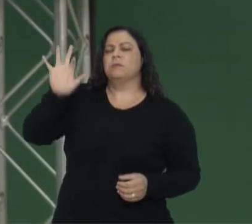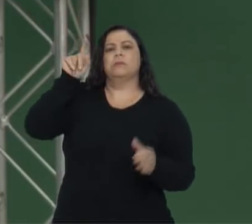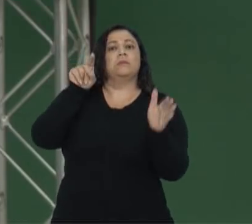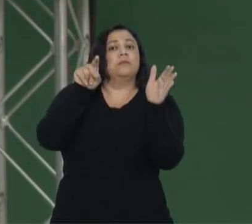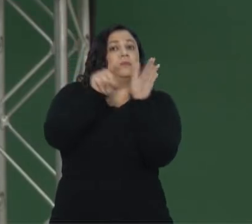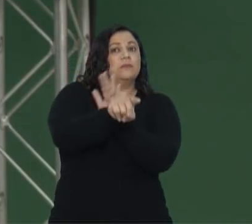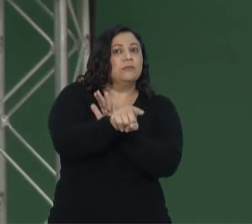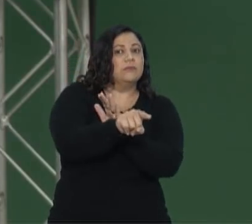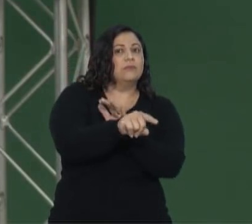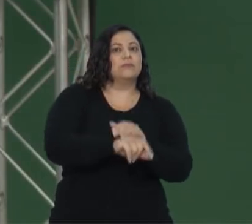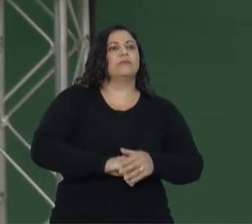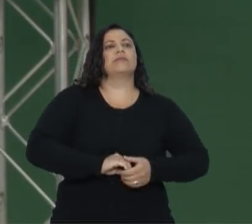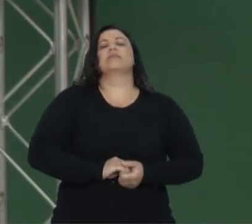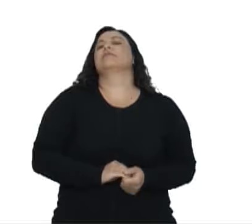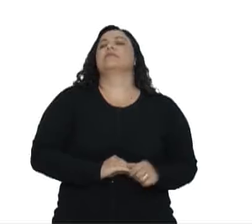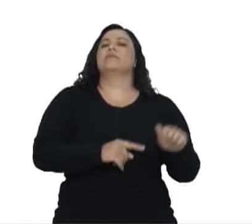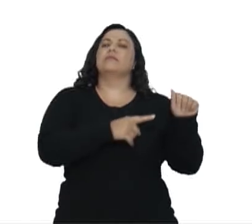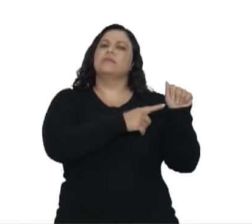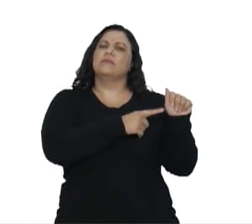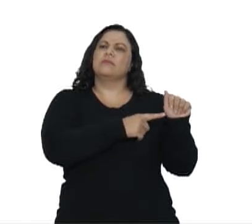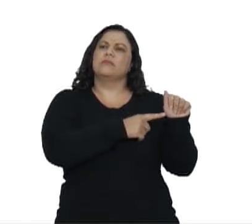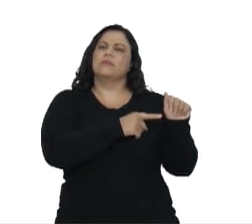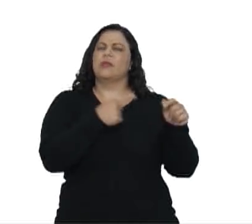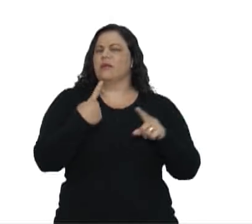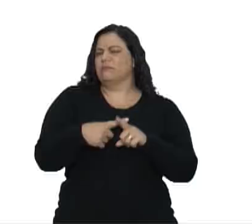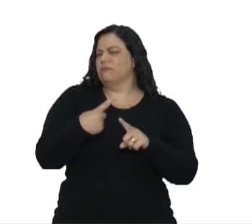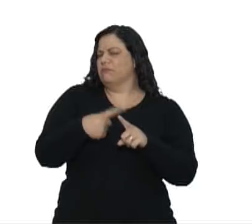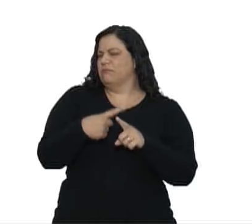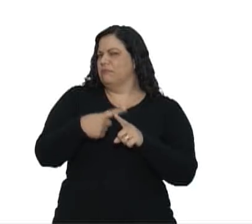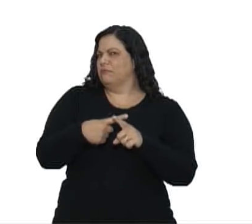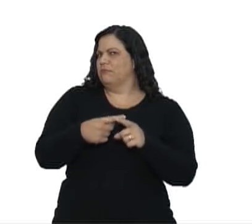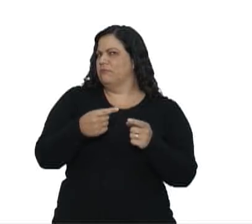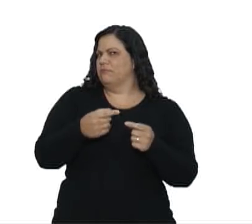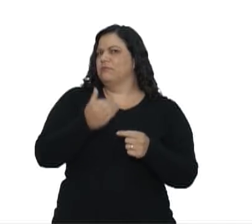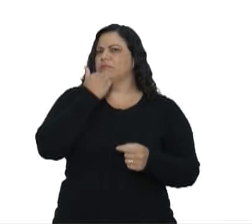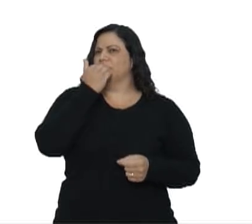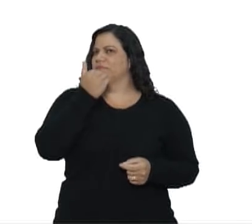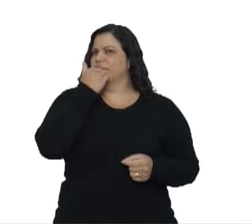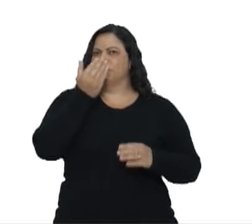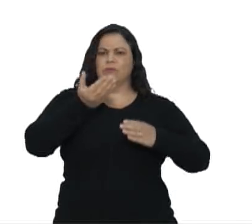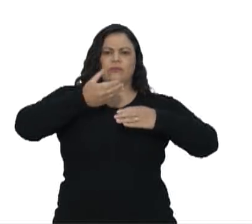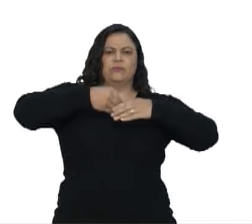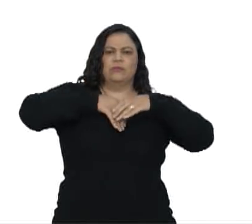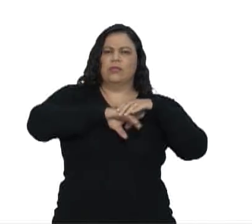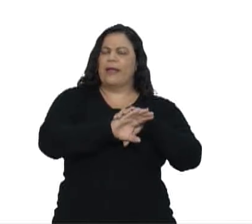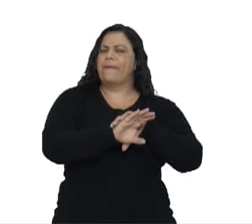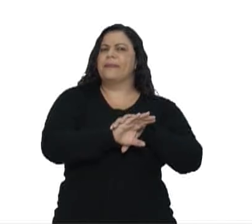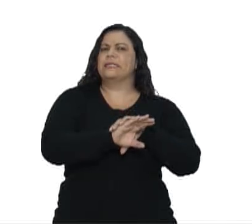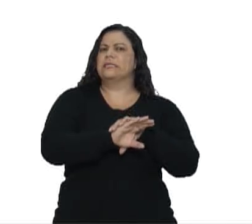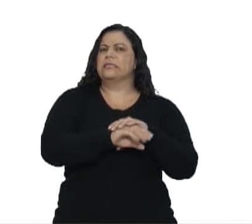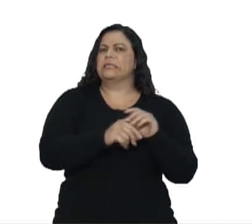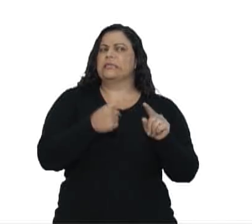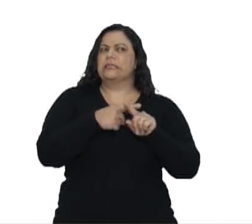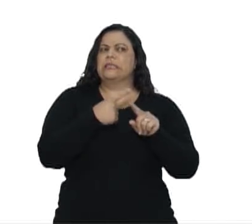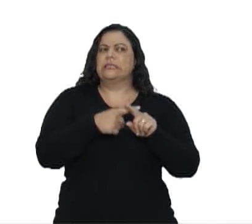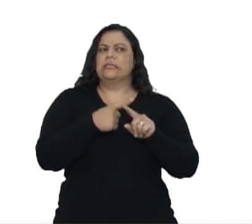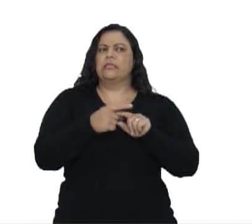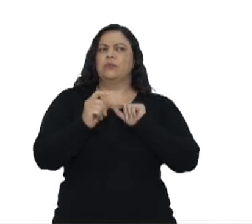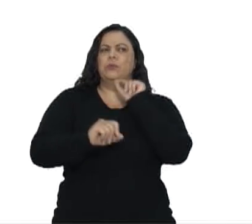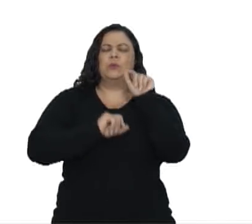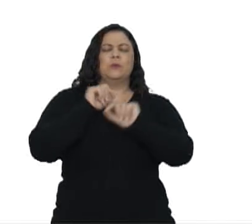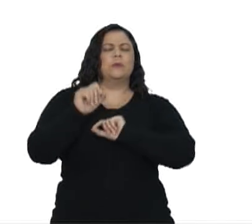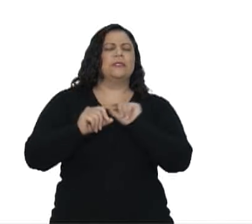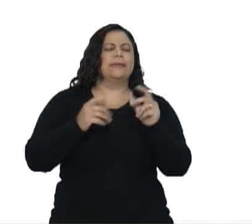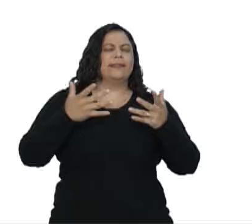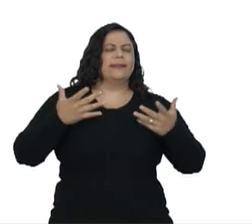nosso exercício. Letra A. Por que a esfera não passa pela argola na situação C? Então a